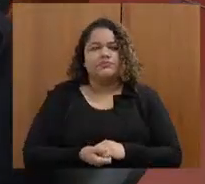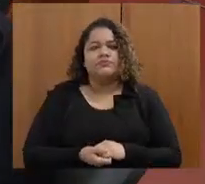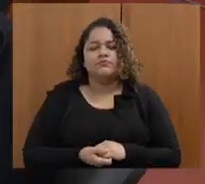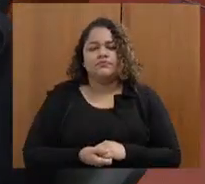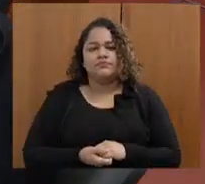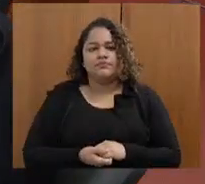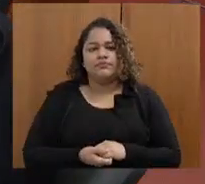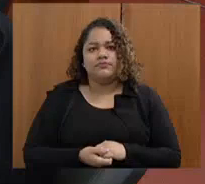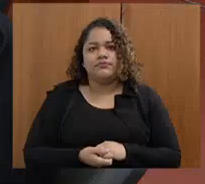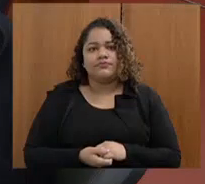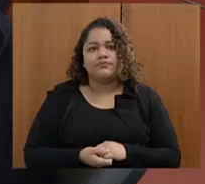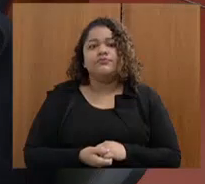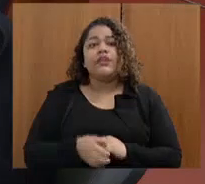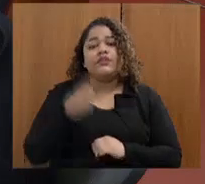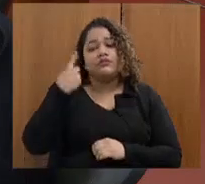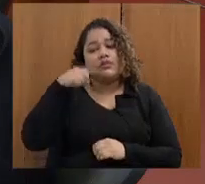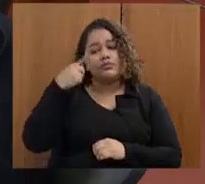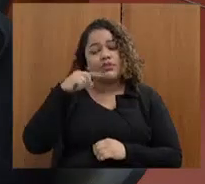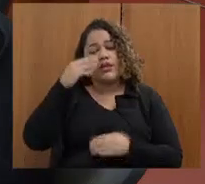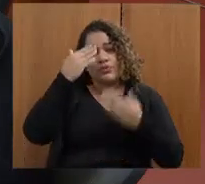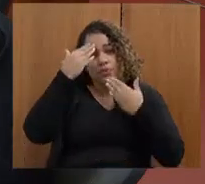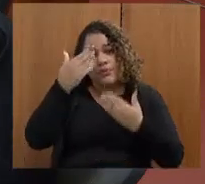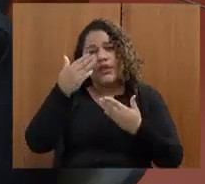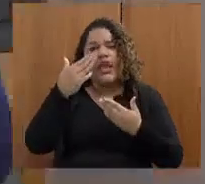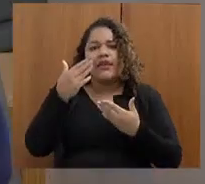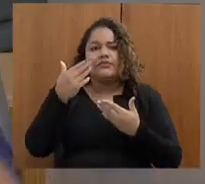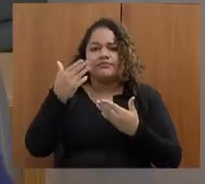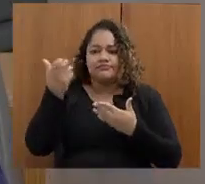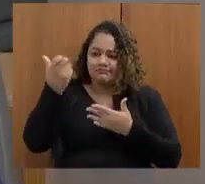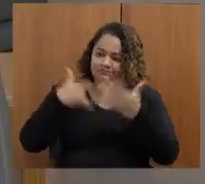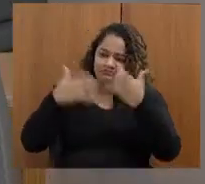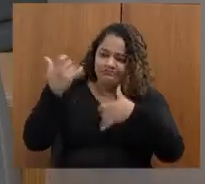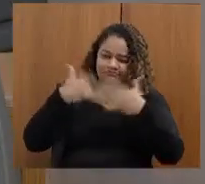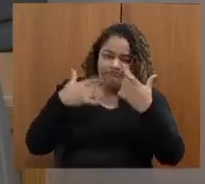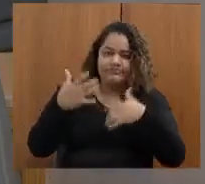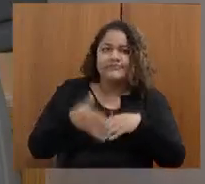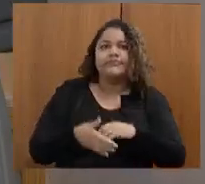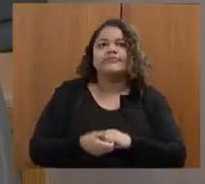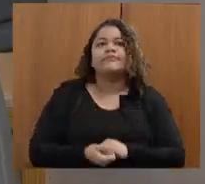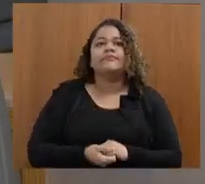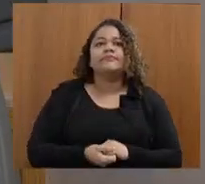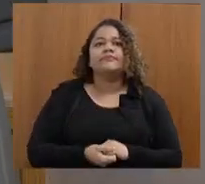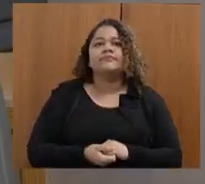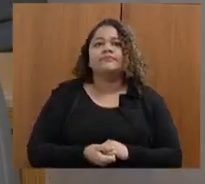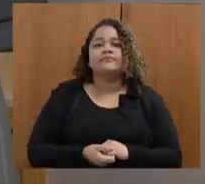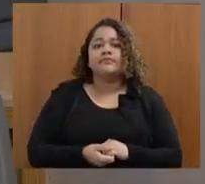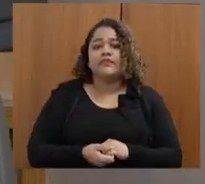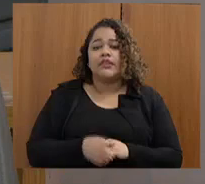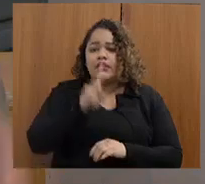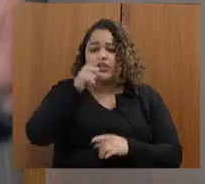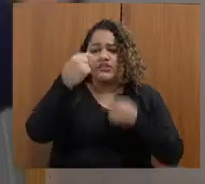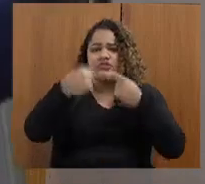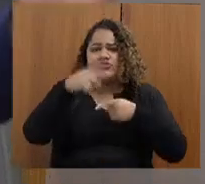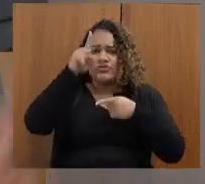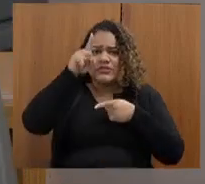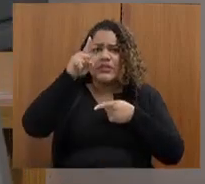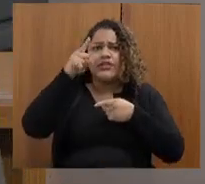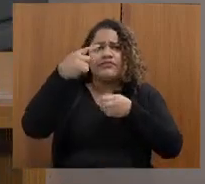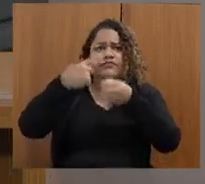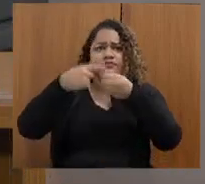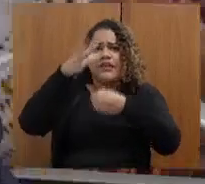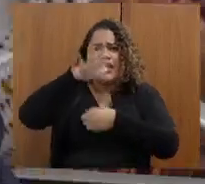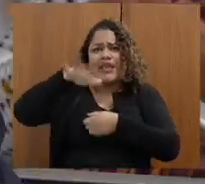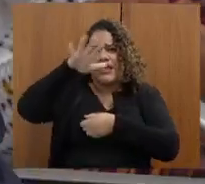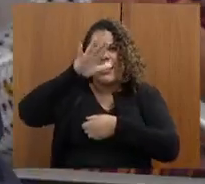Deputado Muito obrigado pelas palavras desafio de implantação de um campo não análise técnica